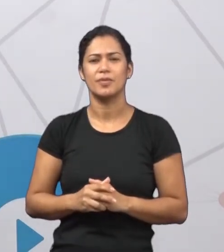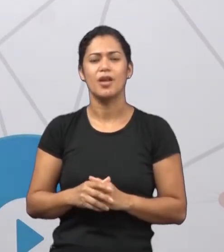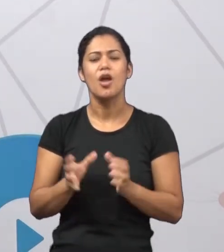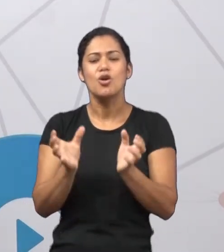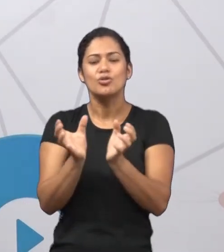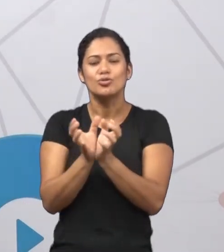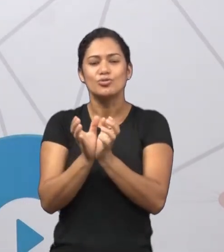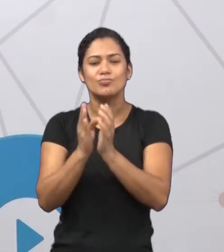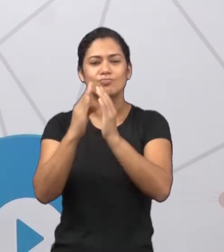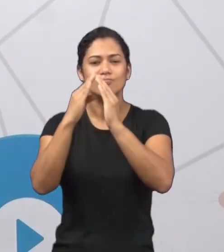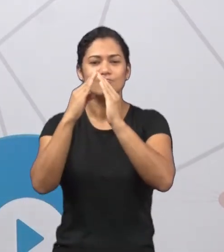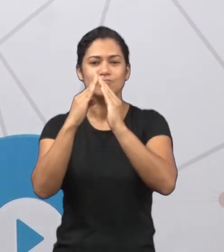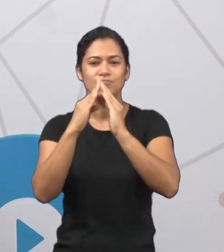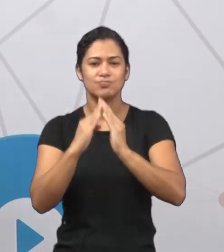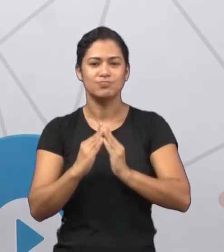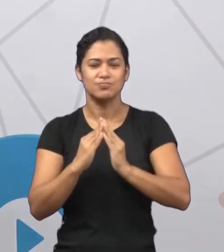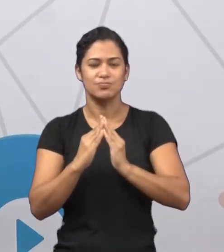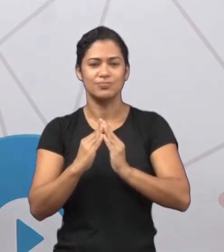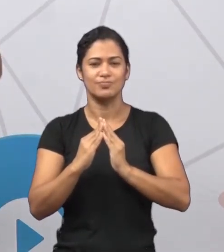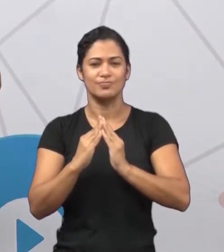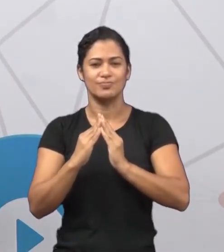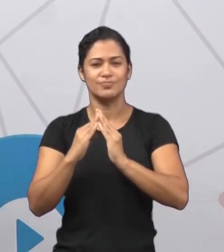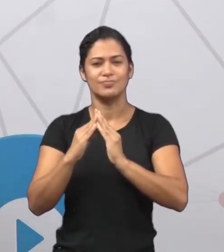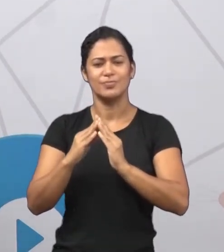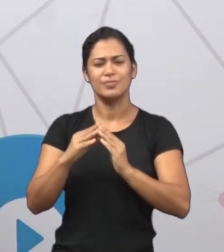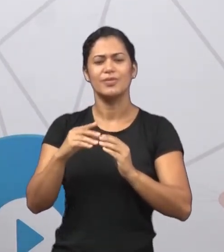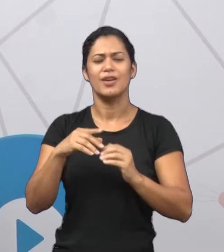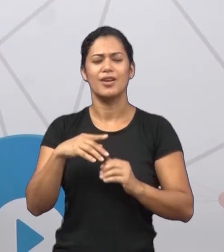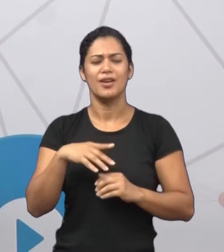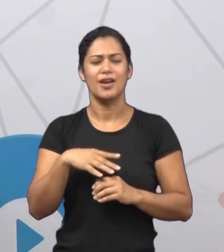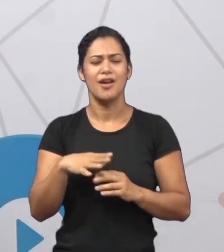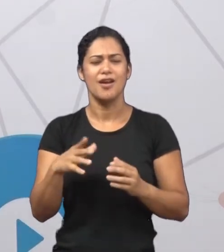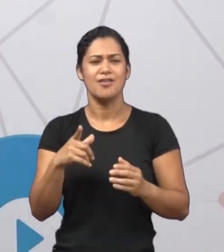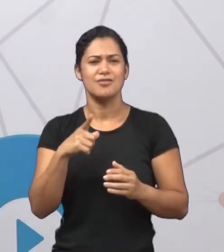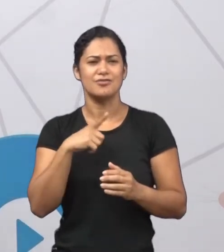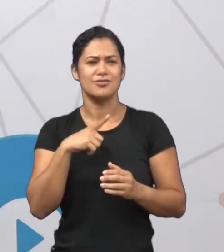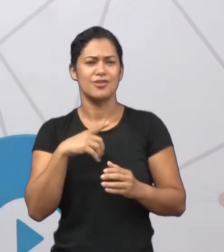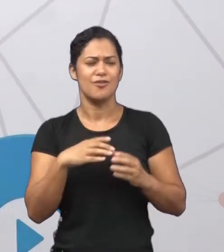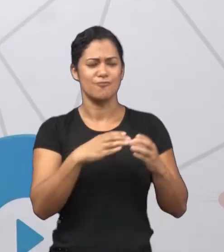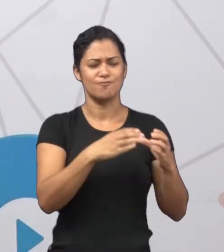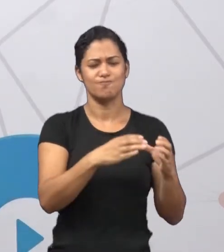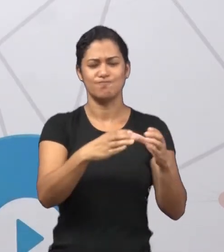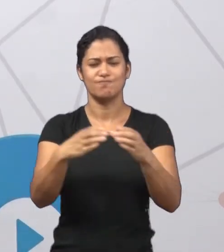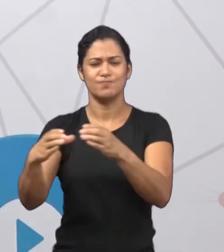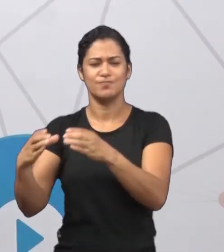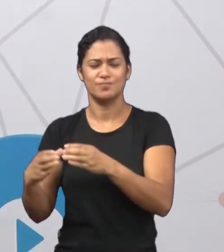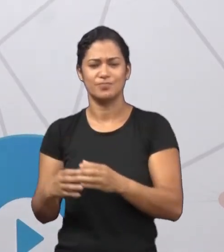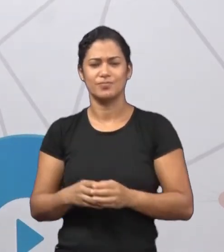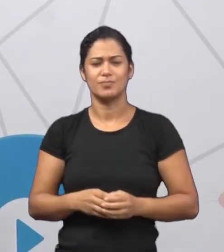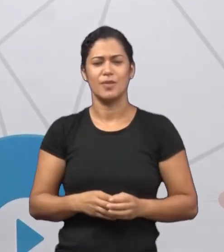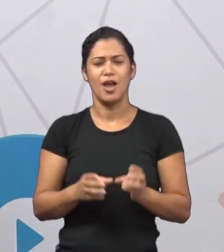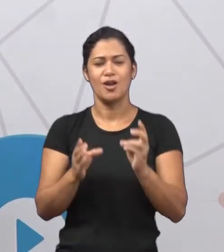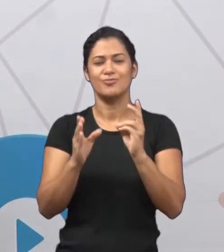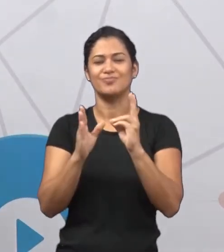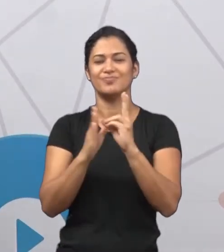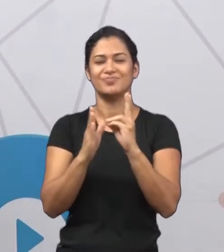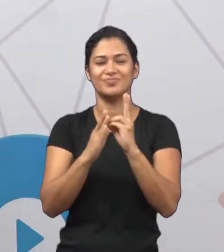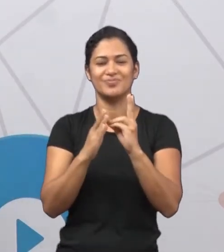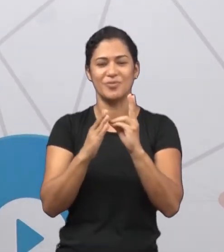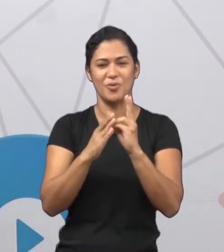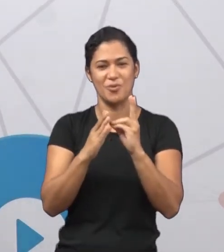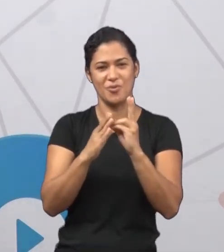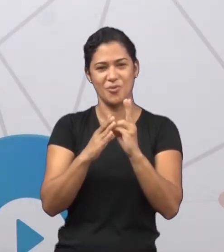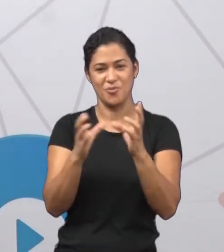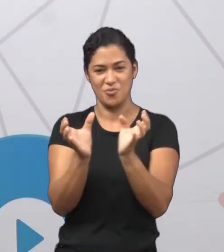no mesmo bairro, nós formamos uma comunidade. Nosso bairro vira uma comunidade. E uma tribo são os indígenas, né?